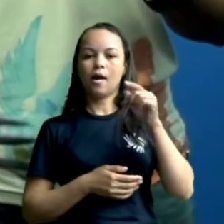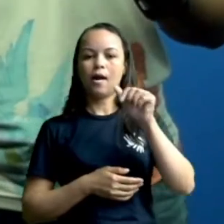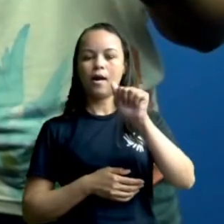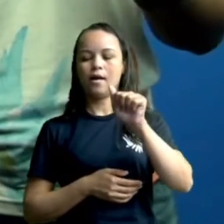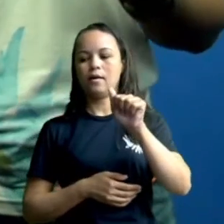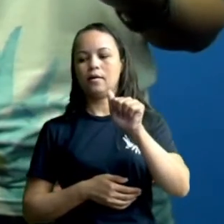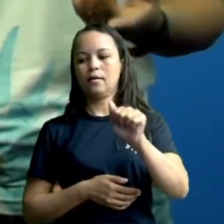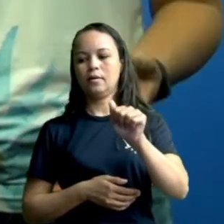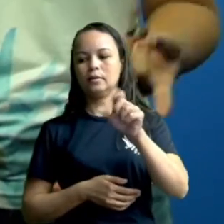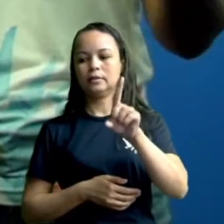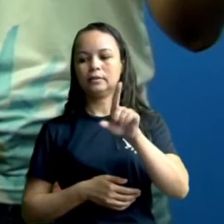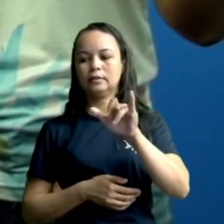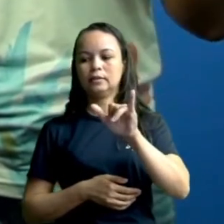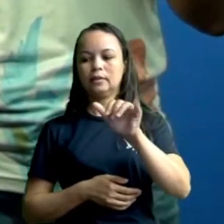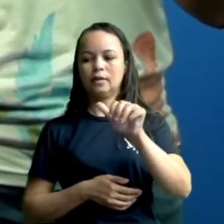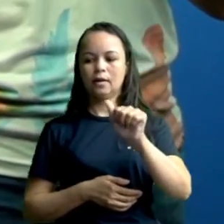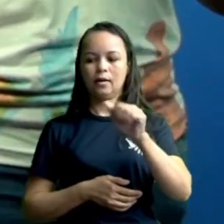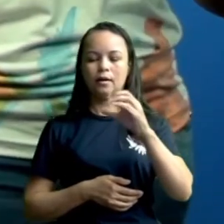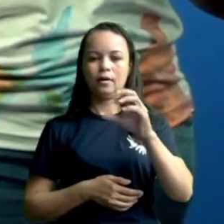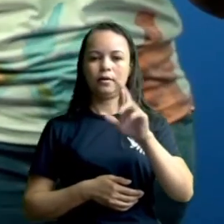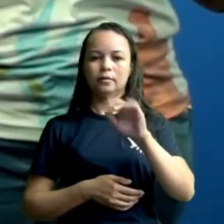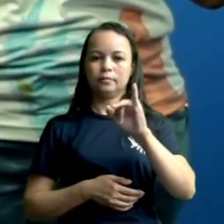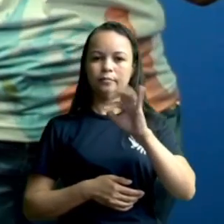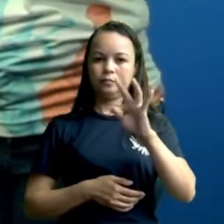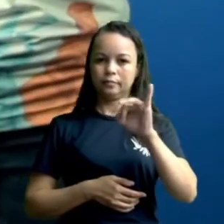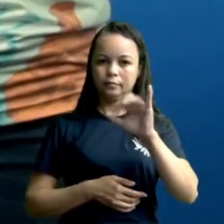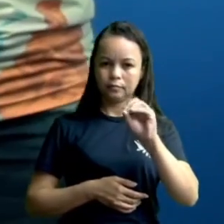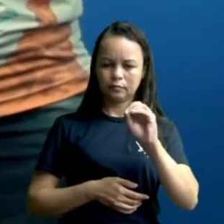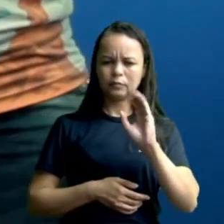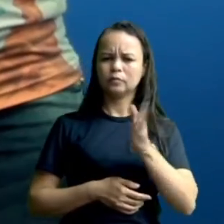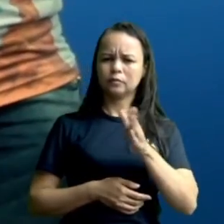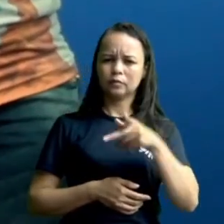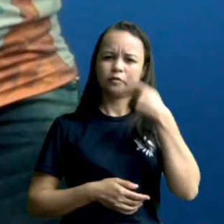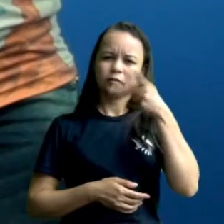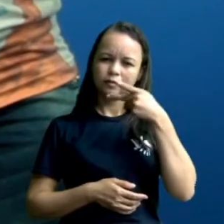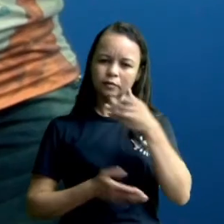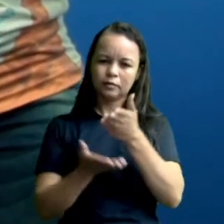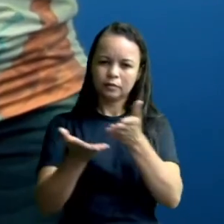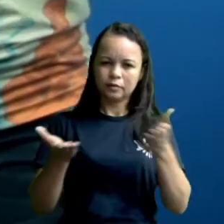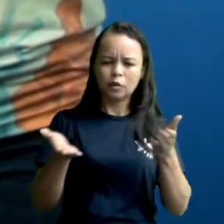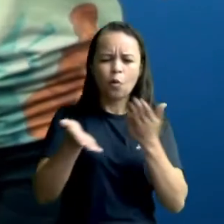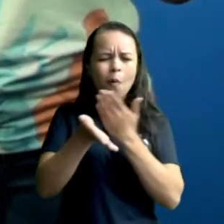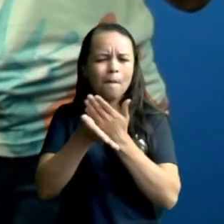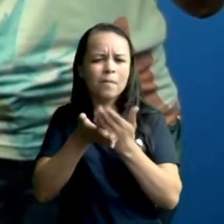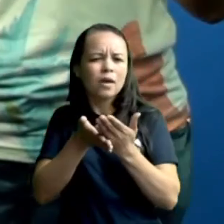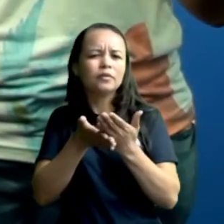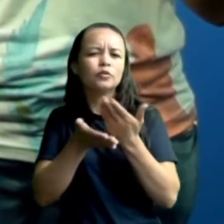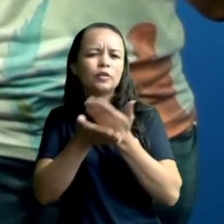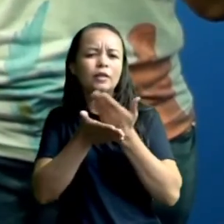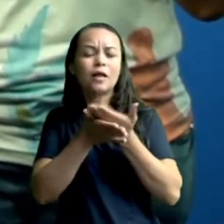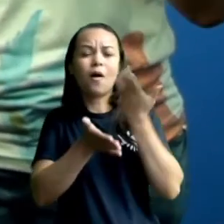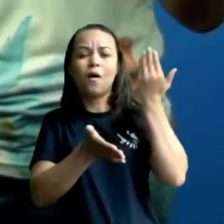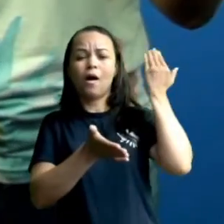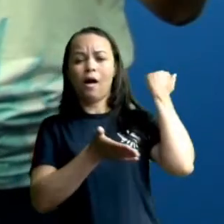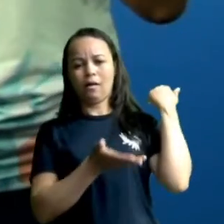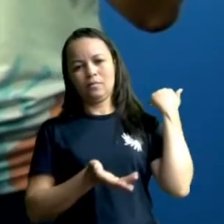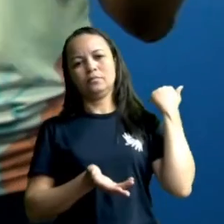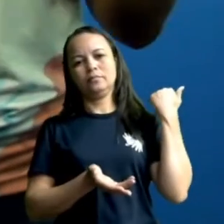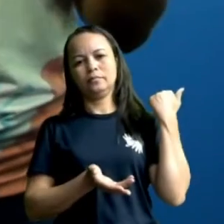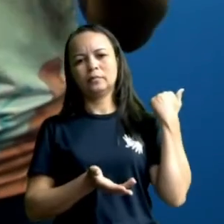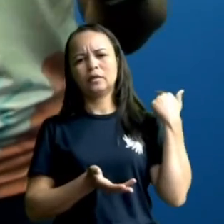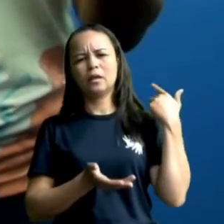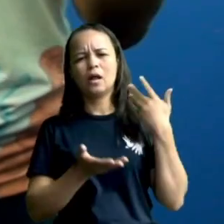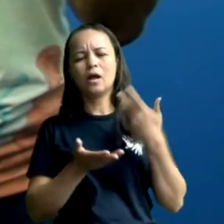tá? Esse acento diacrítico eu já falei aqui para vocês lá no início das aulas. Lembram que eu disse a vocês, ó, gente,